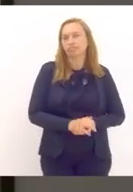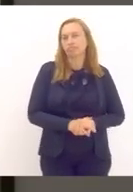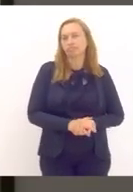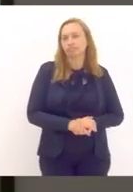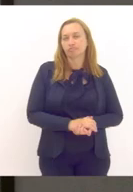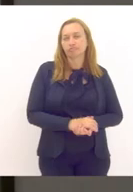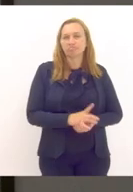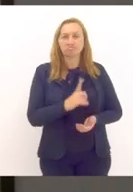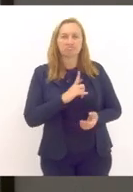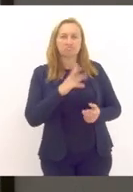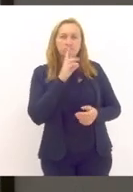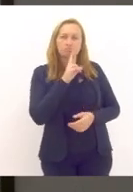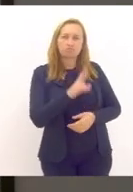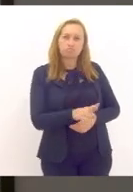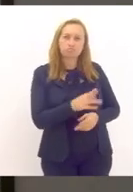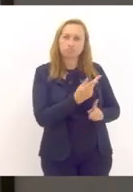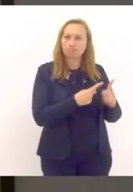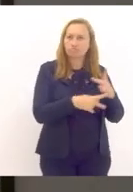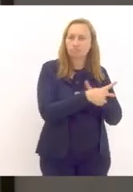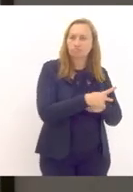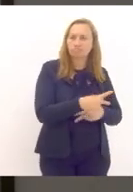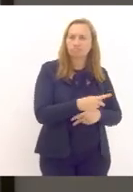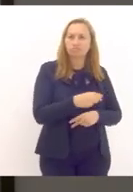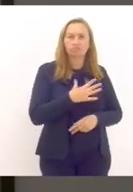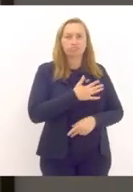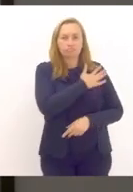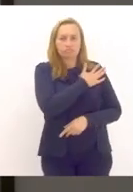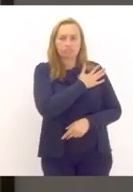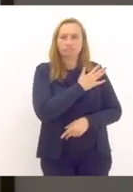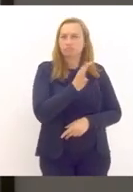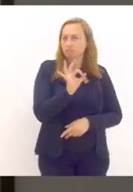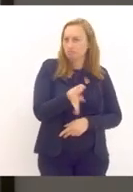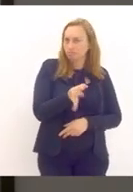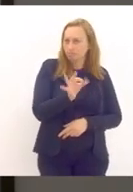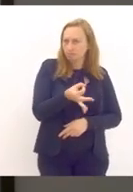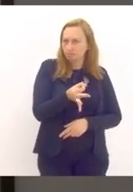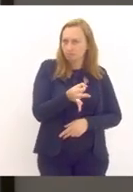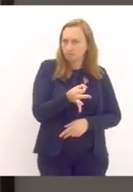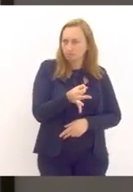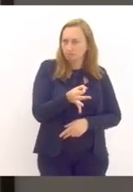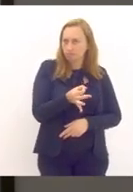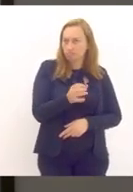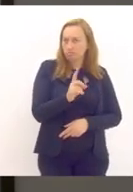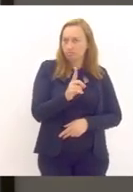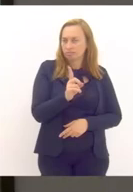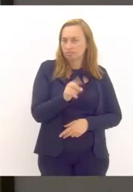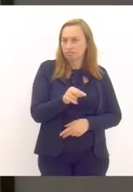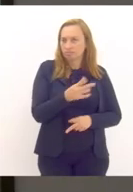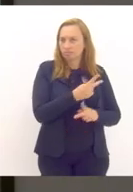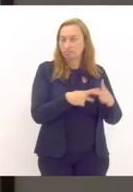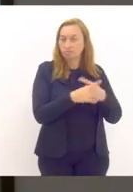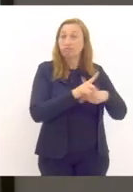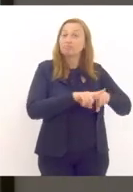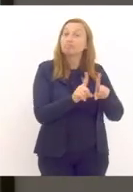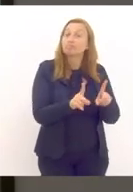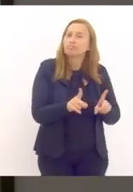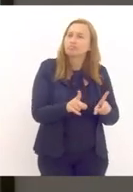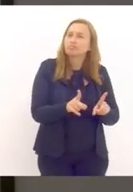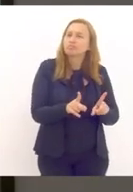um resultado previdenciário dos militares, porque formalmente e legalmente aquilo não é previdência, mas tem o